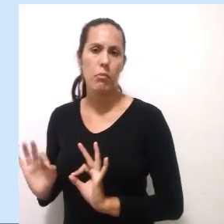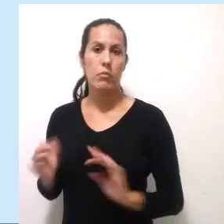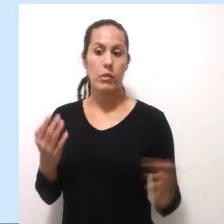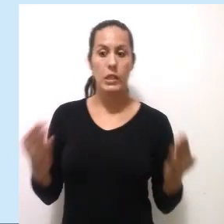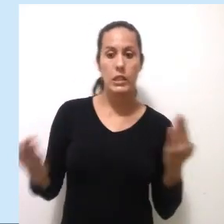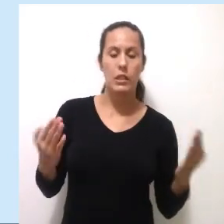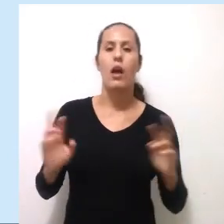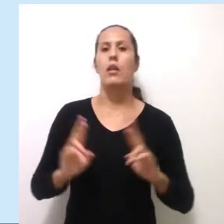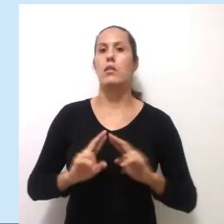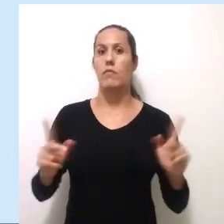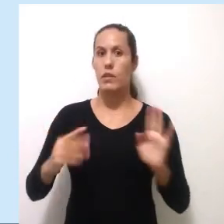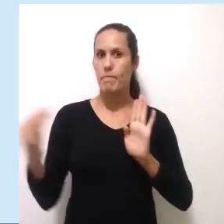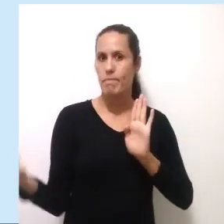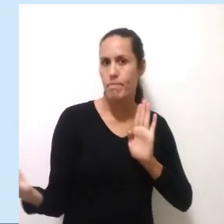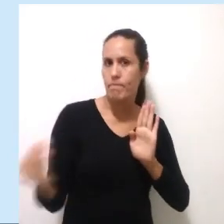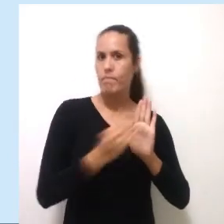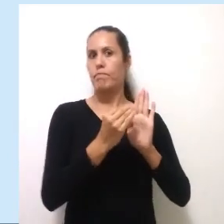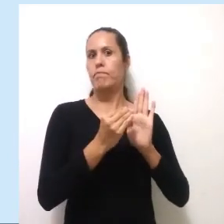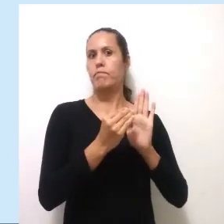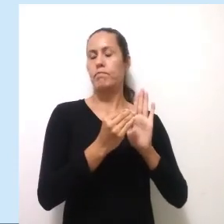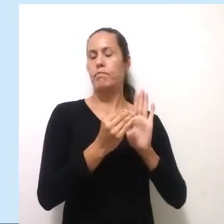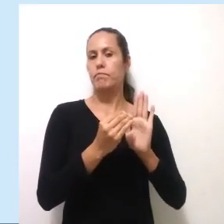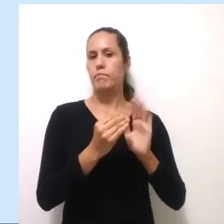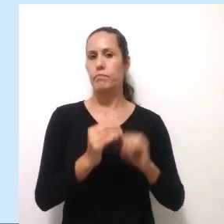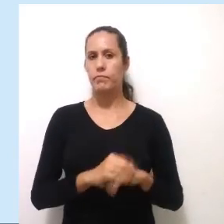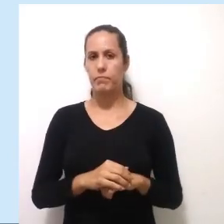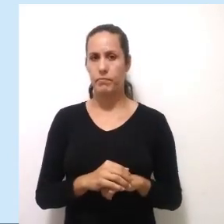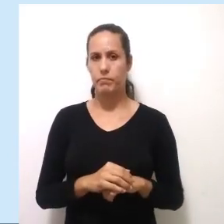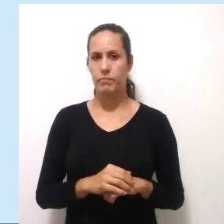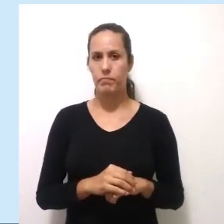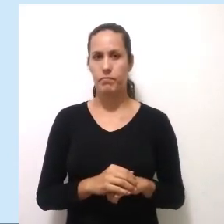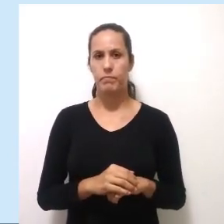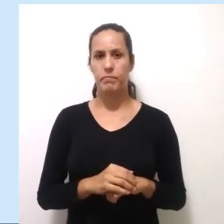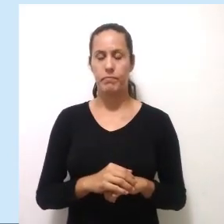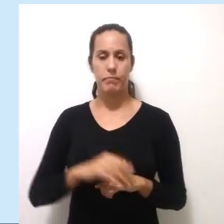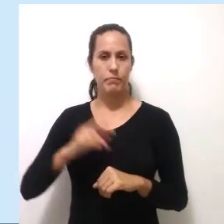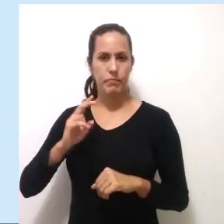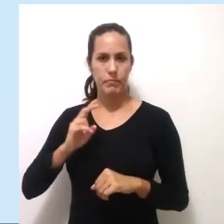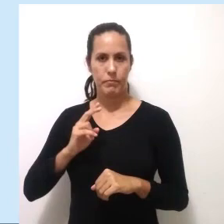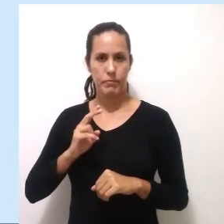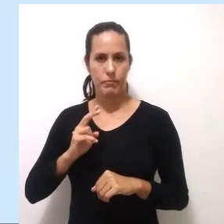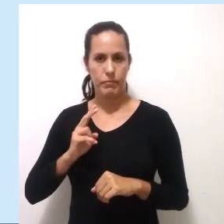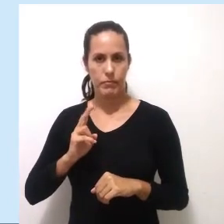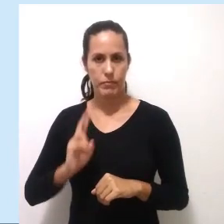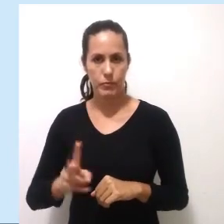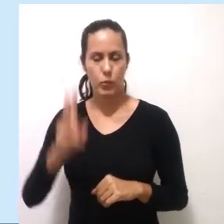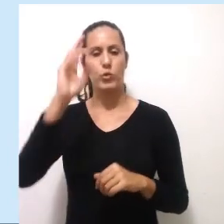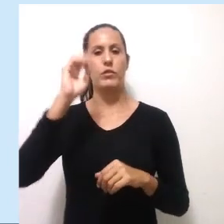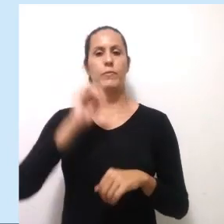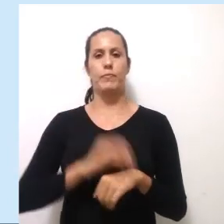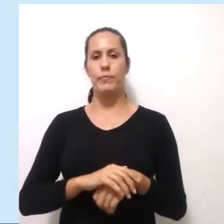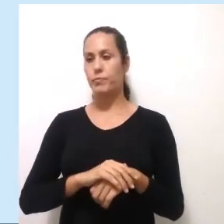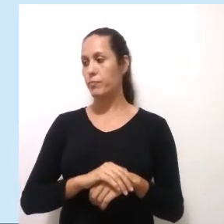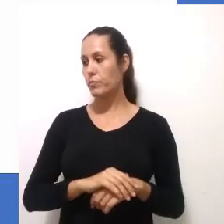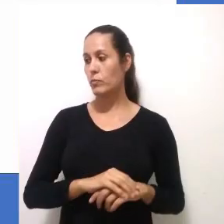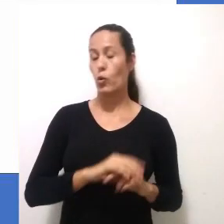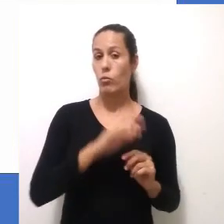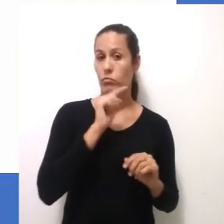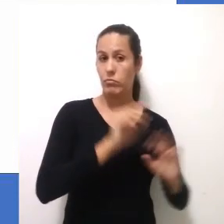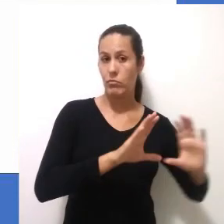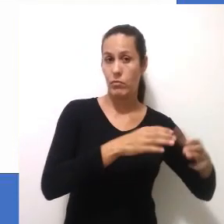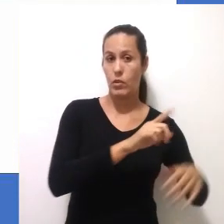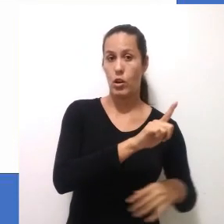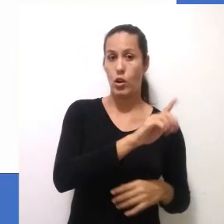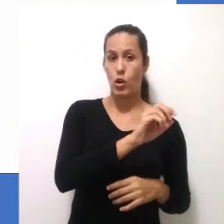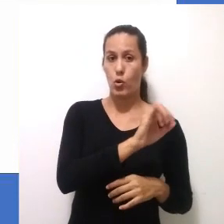Escreve aí essa diferença de previous and on time e vamos conhecer o going to. O